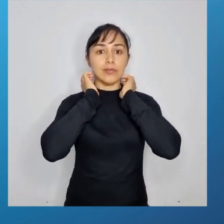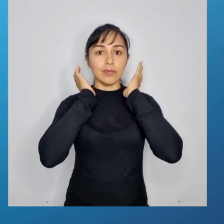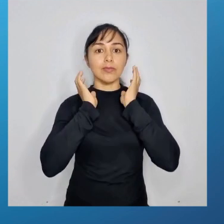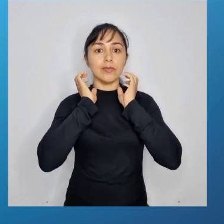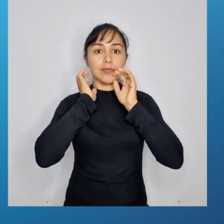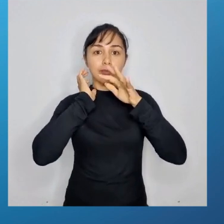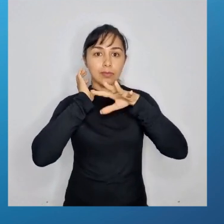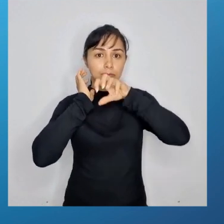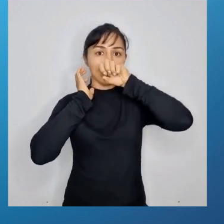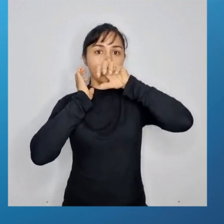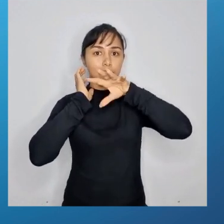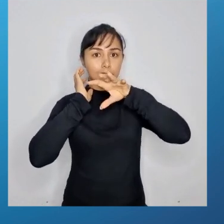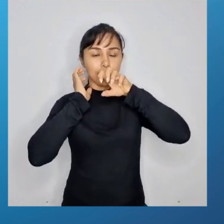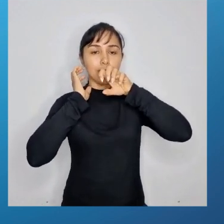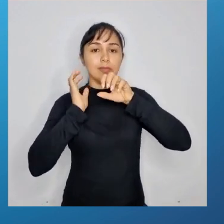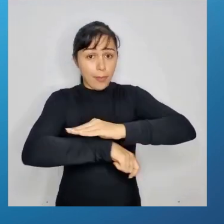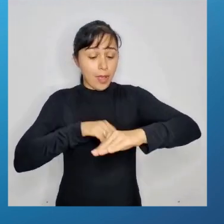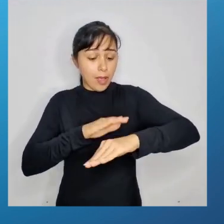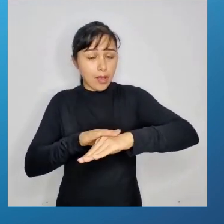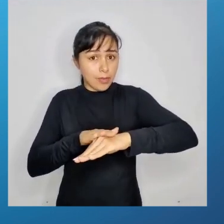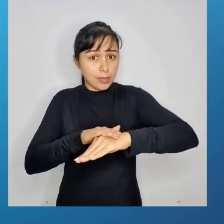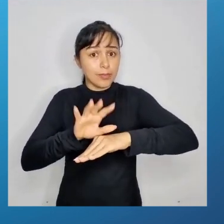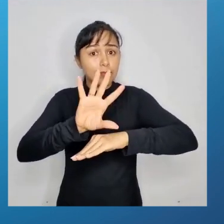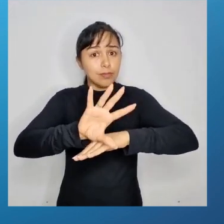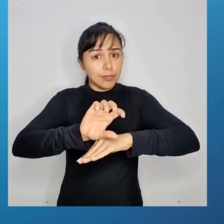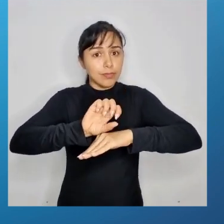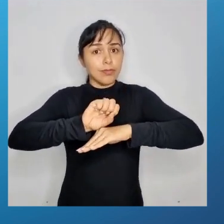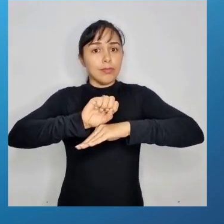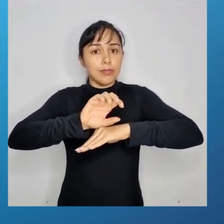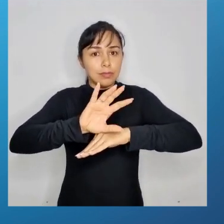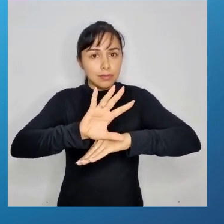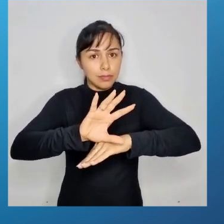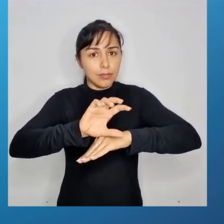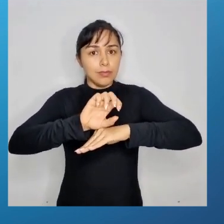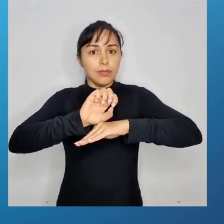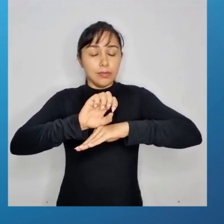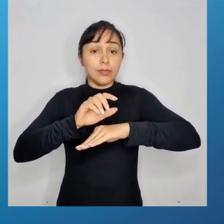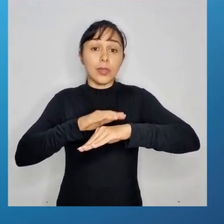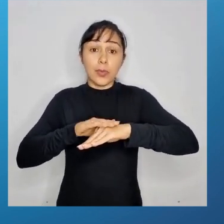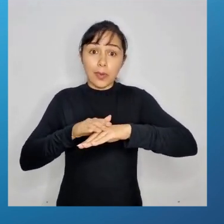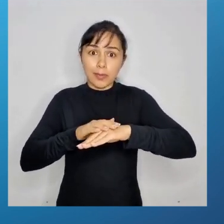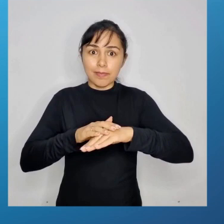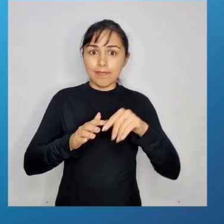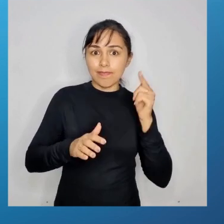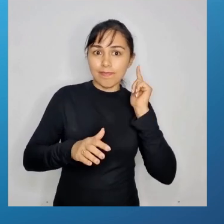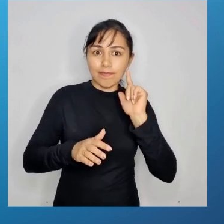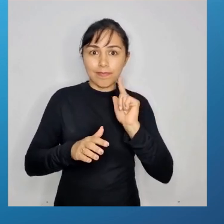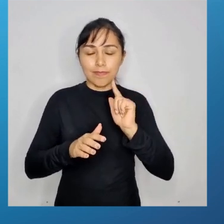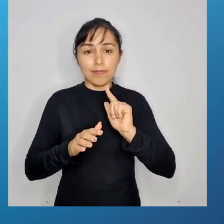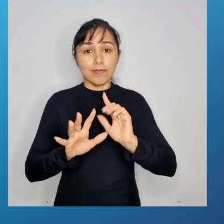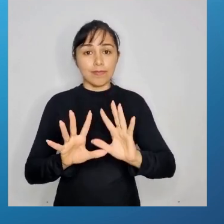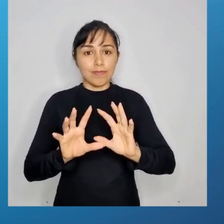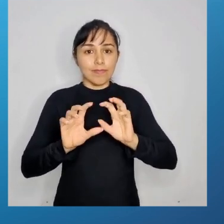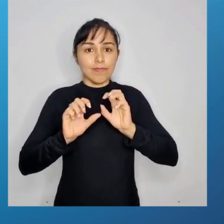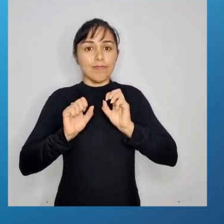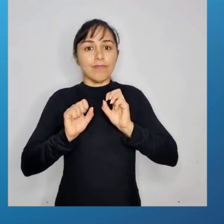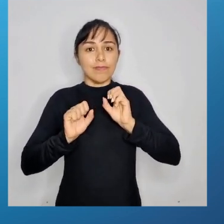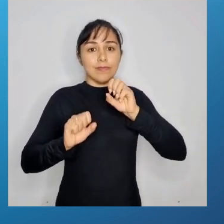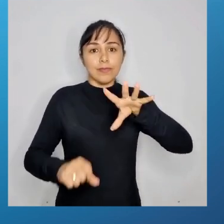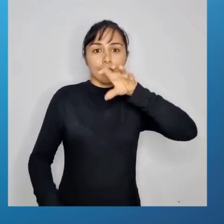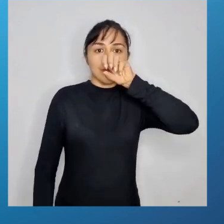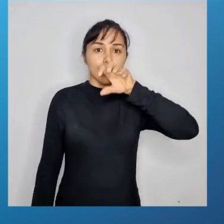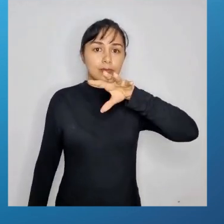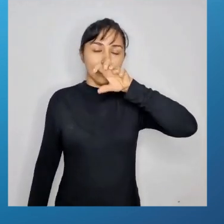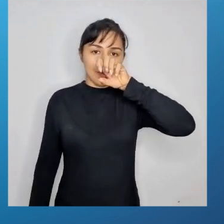também respiram pela pele. Esses organismos têm uma pele muito sensível, então eles conseguem captar e fazer as trocas